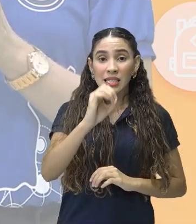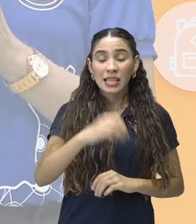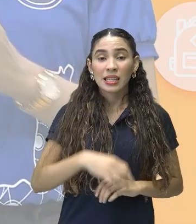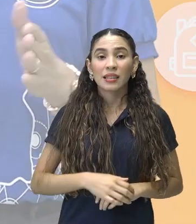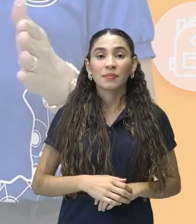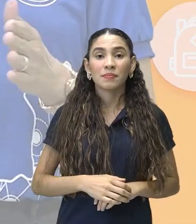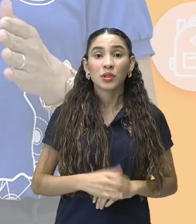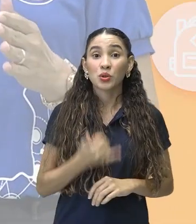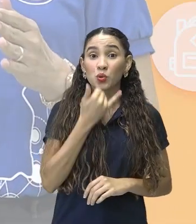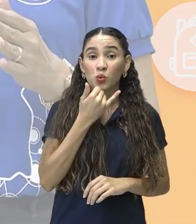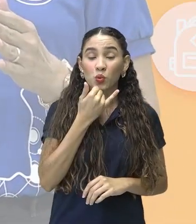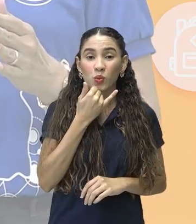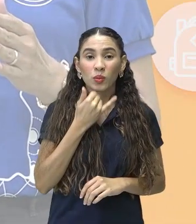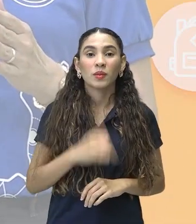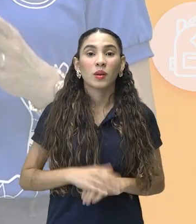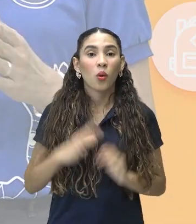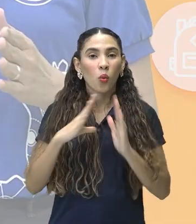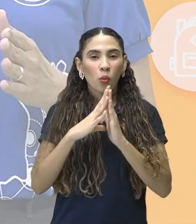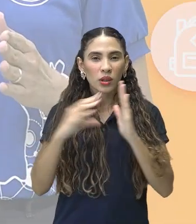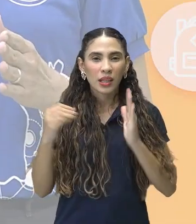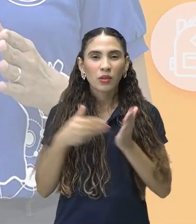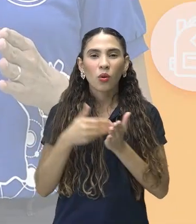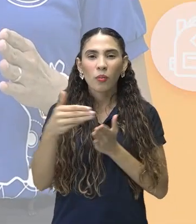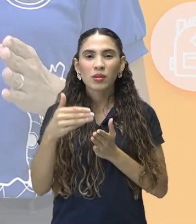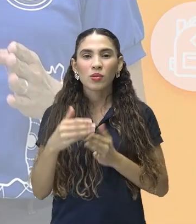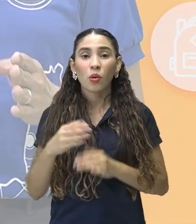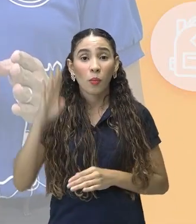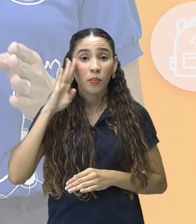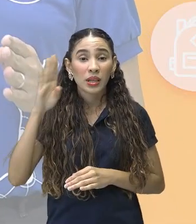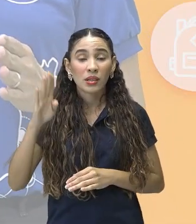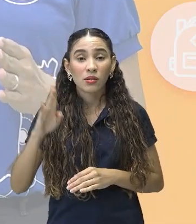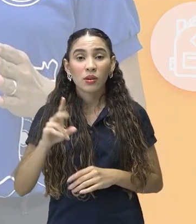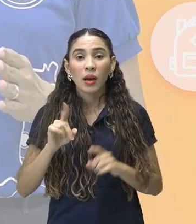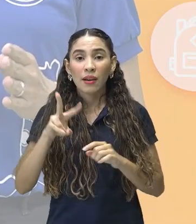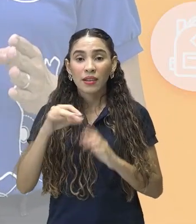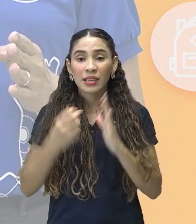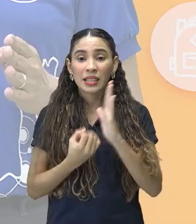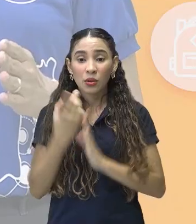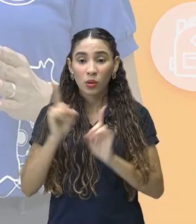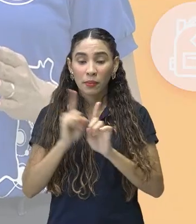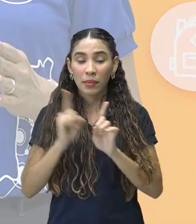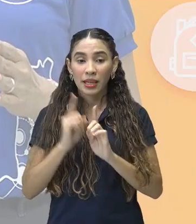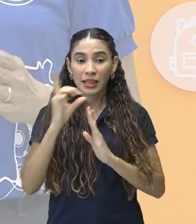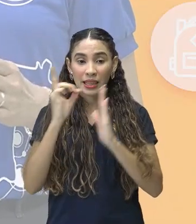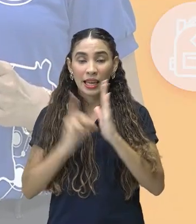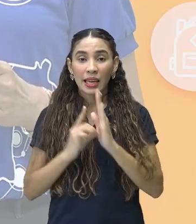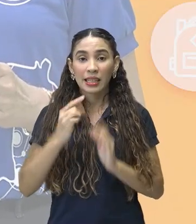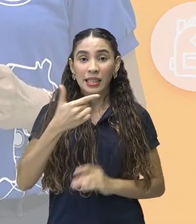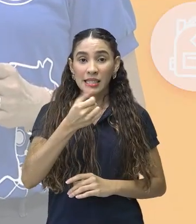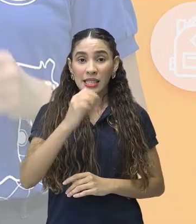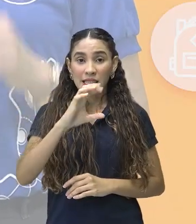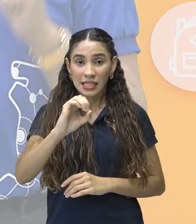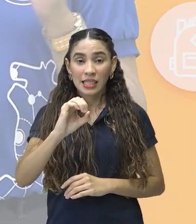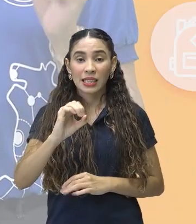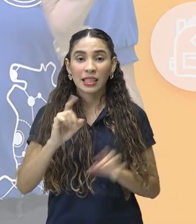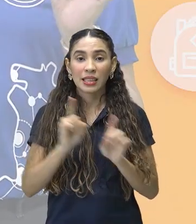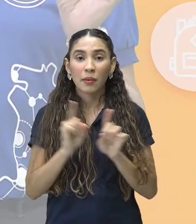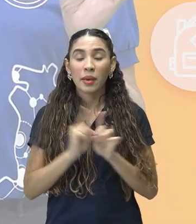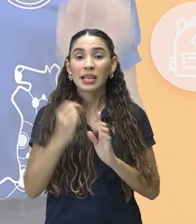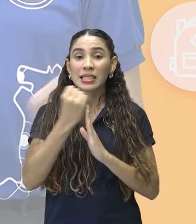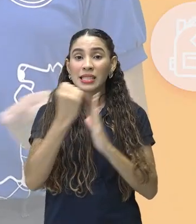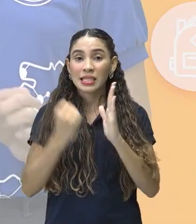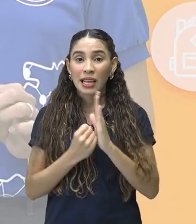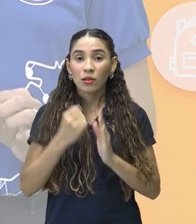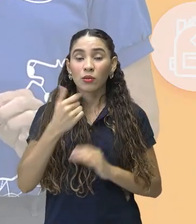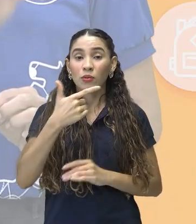60, Esse modelo começou com o governo militar que se implantou na década de 60 do